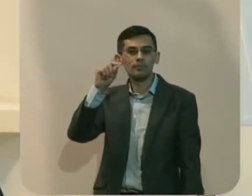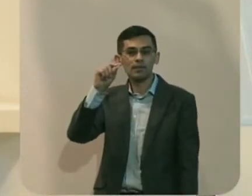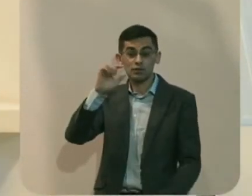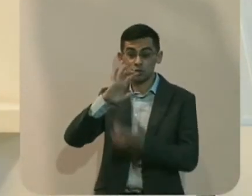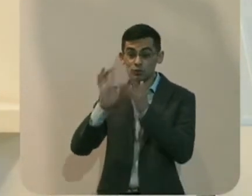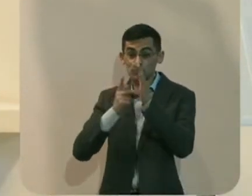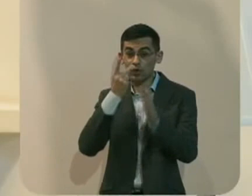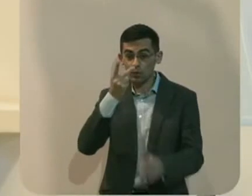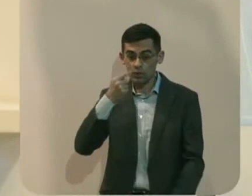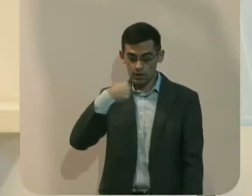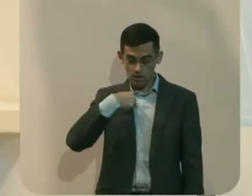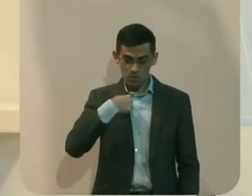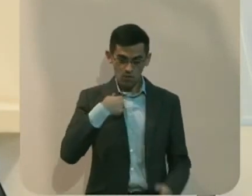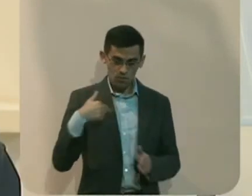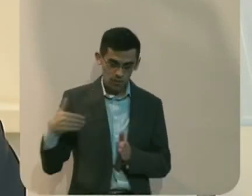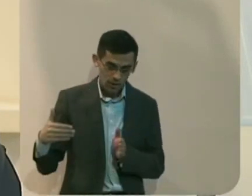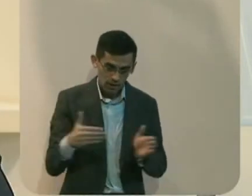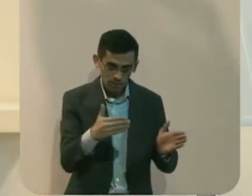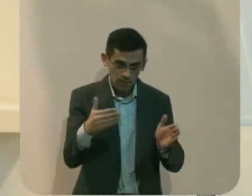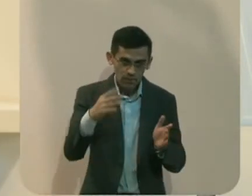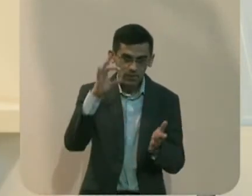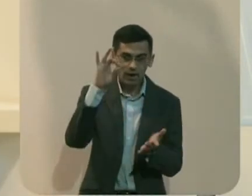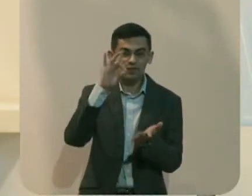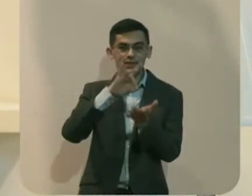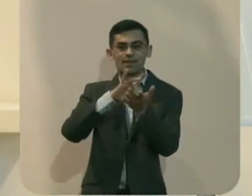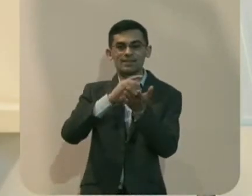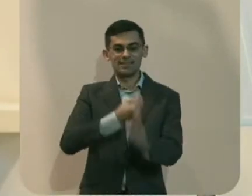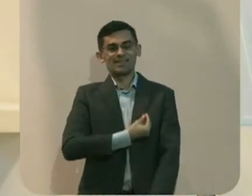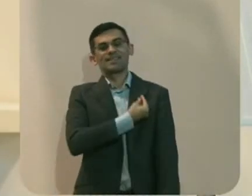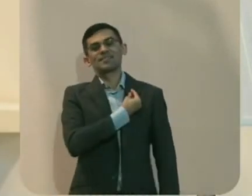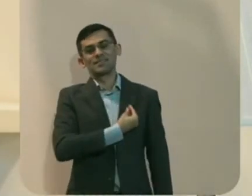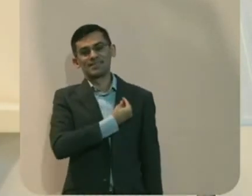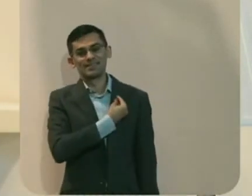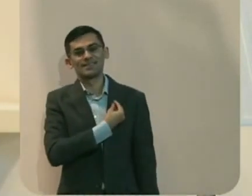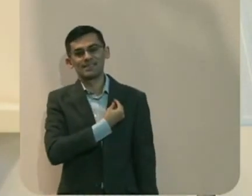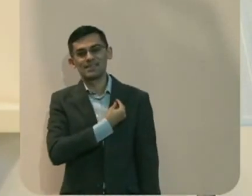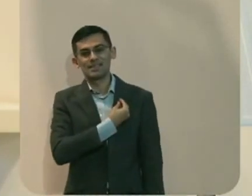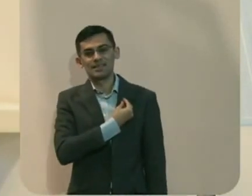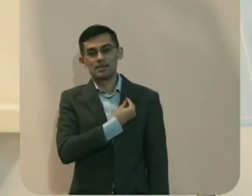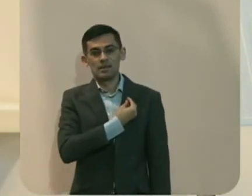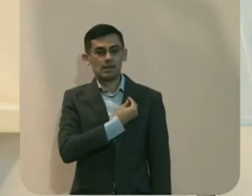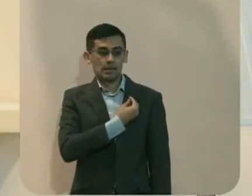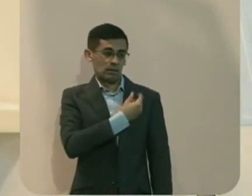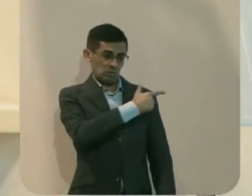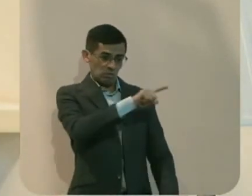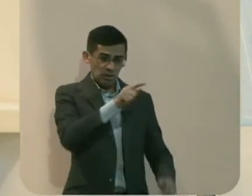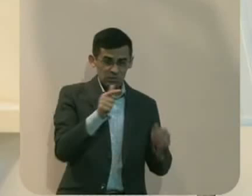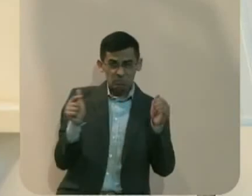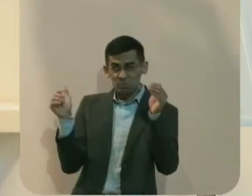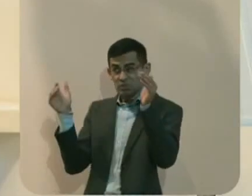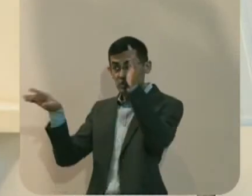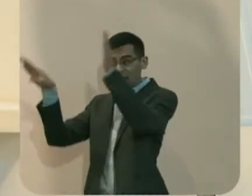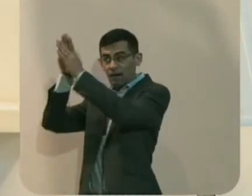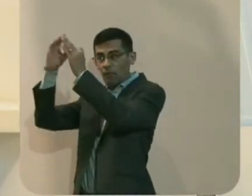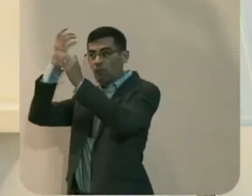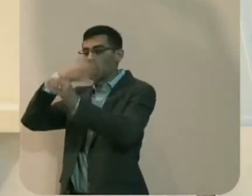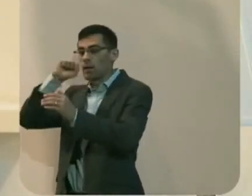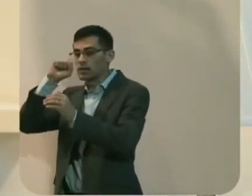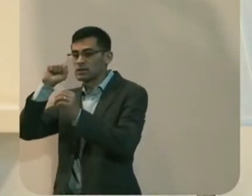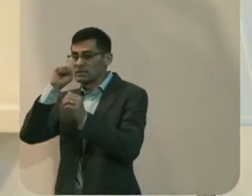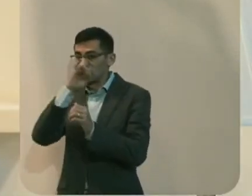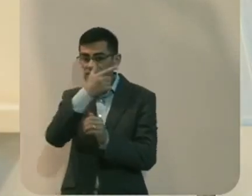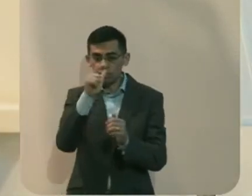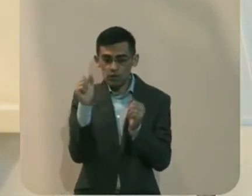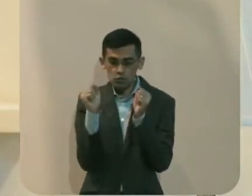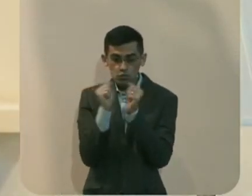eu sou o caminho, a verdade e a vida, e ninguém vem ao Pai senão por mim.